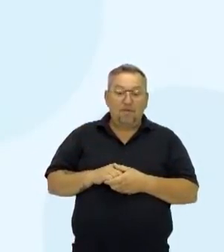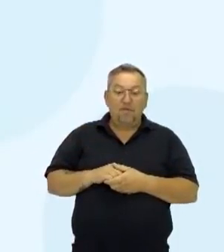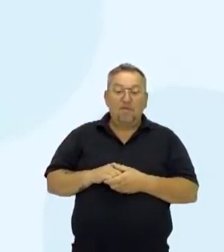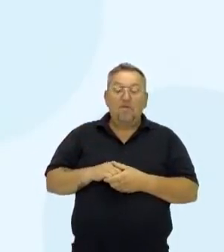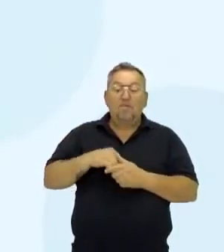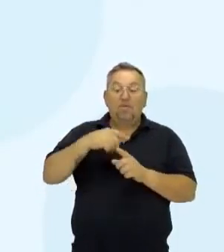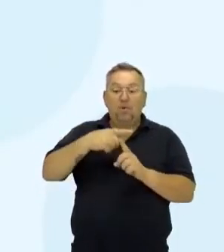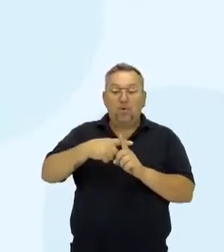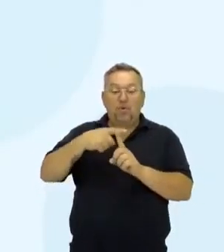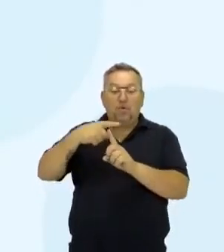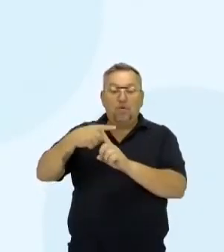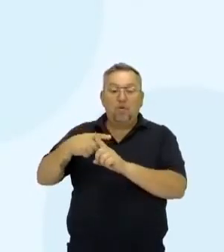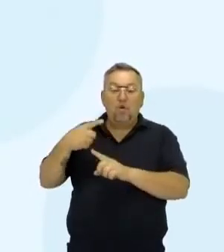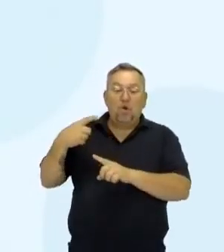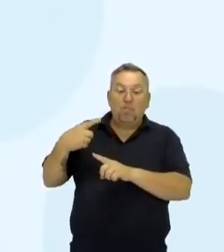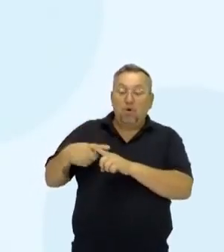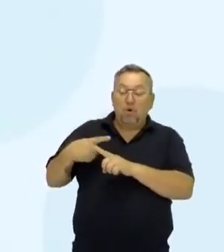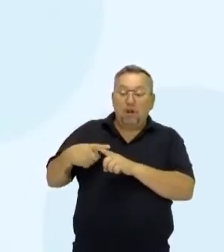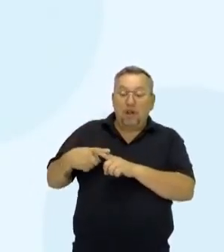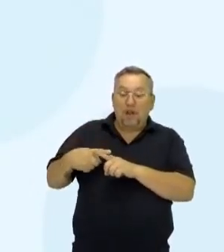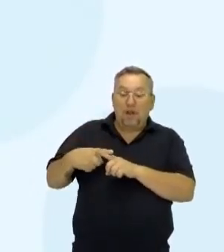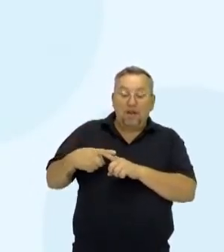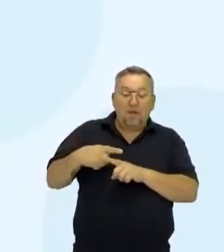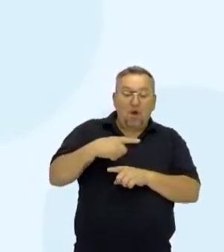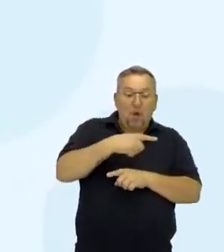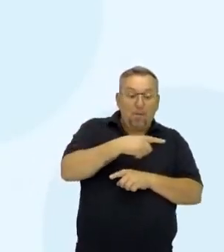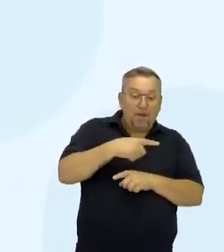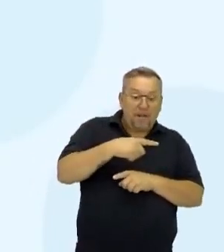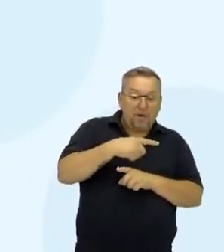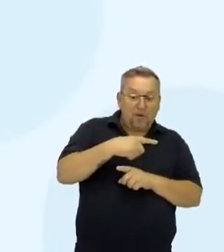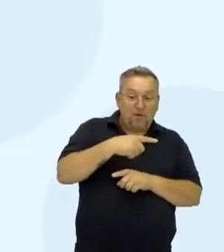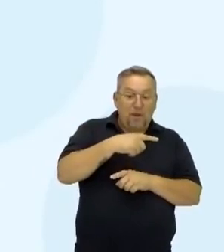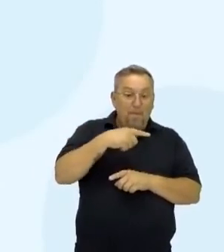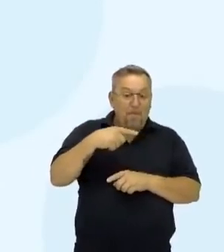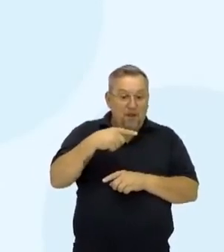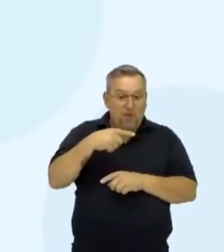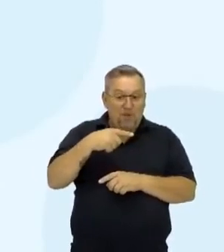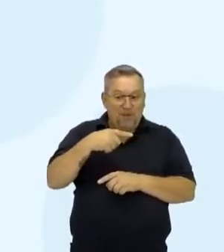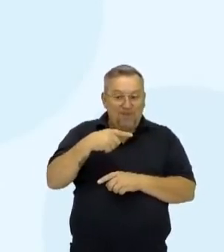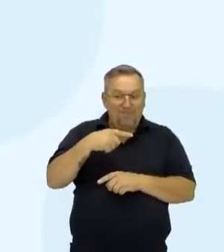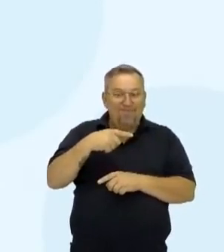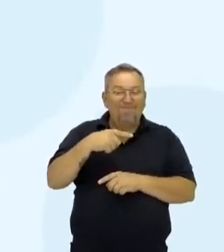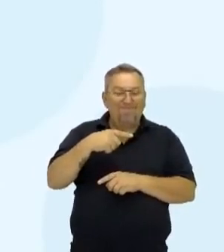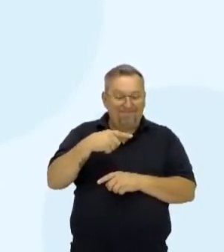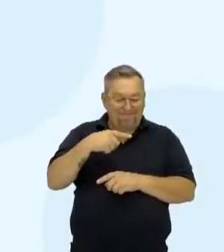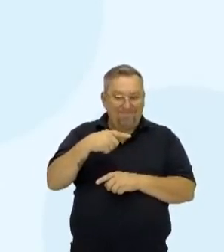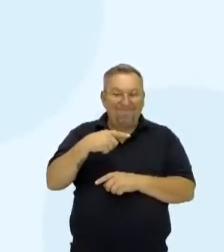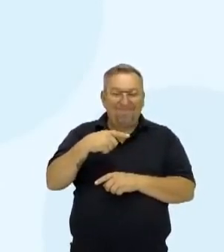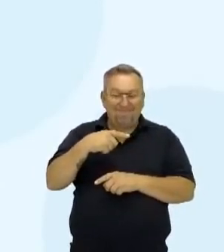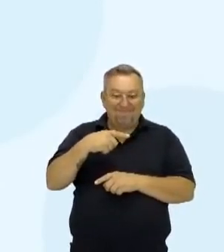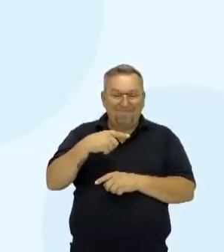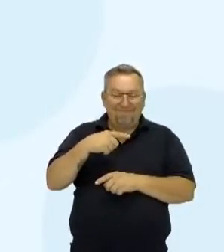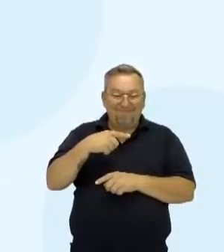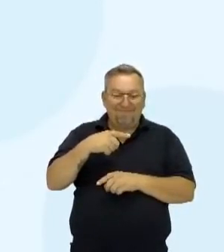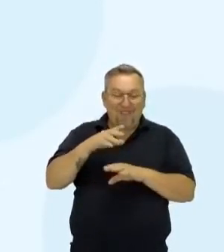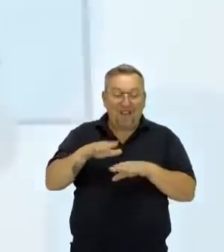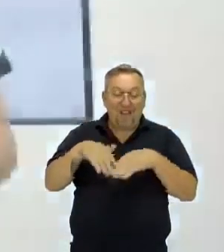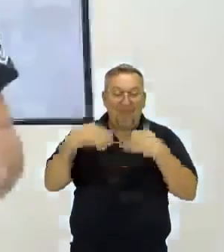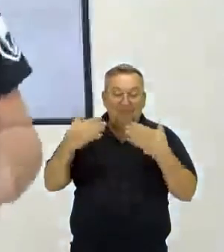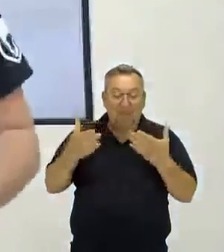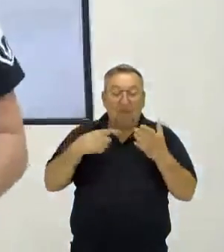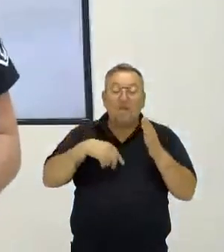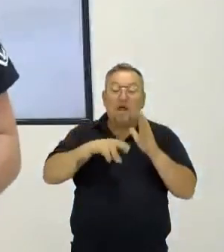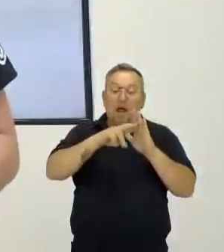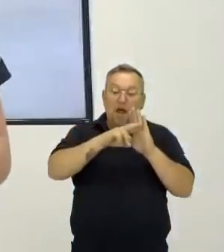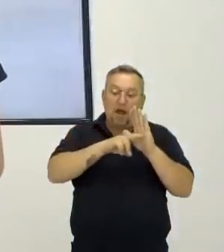Positivo e positivo. Mas por quê? Porque os dois sinais aqui são iguais, beleza? Então, essa é a